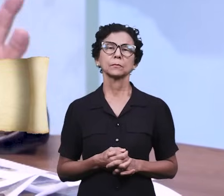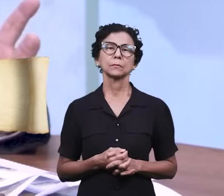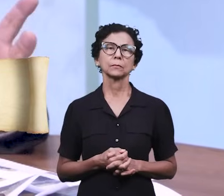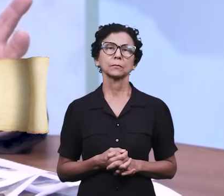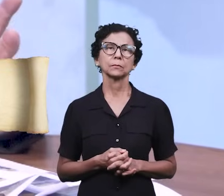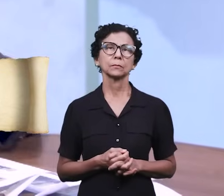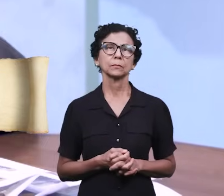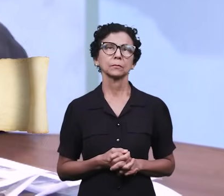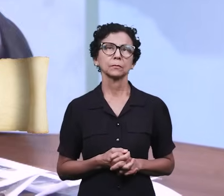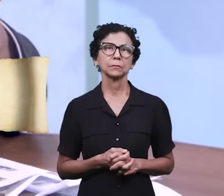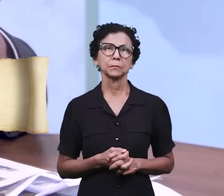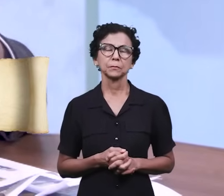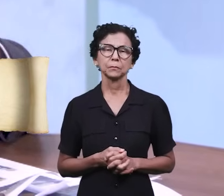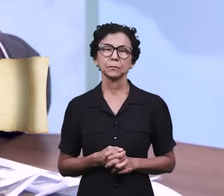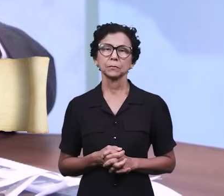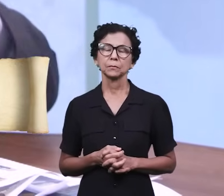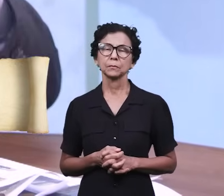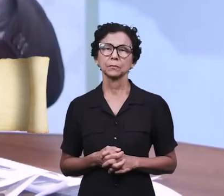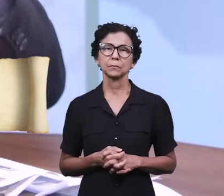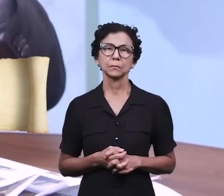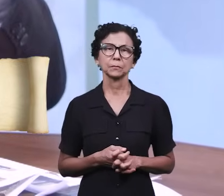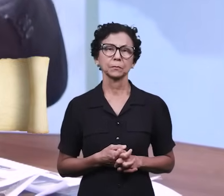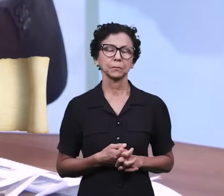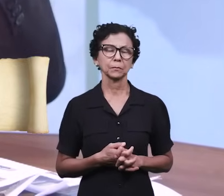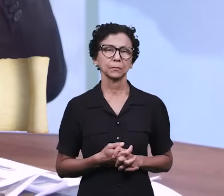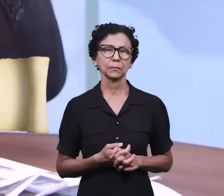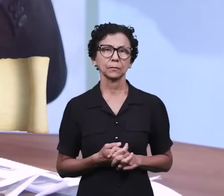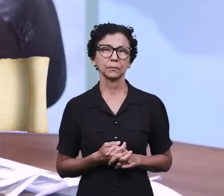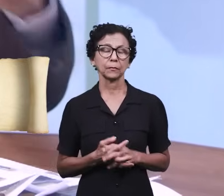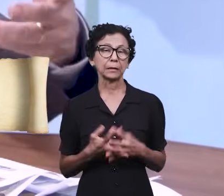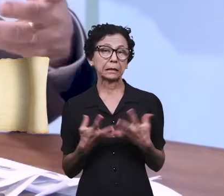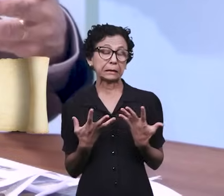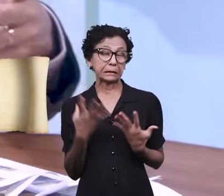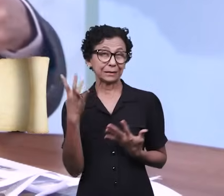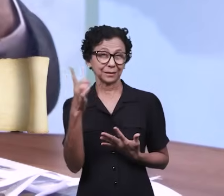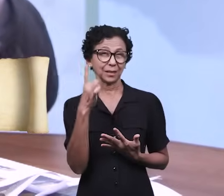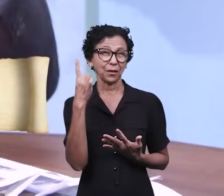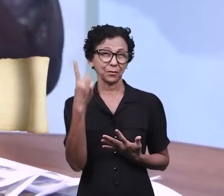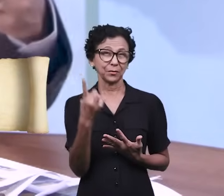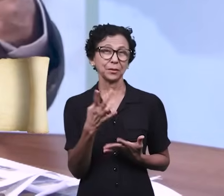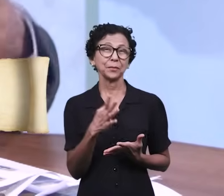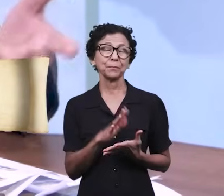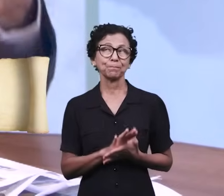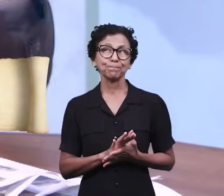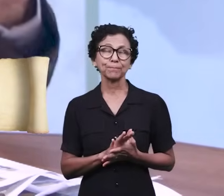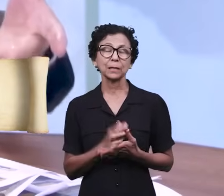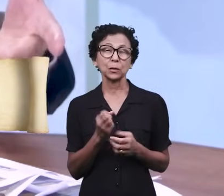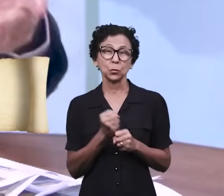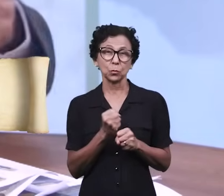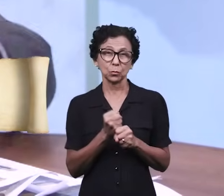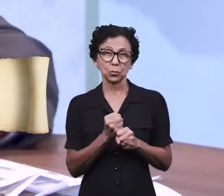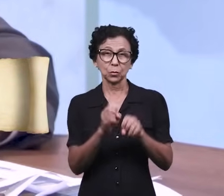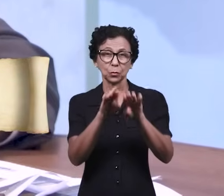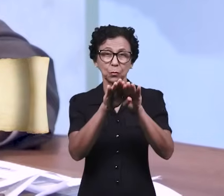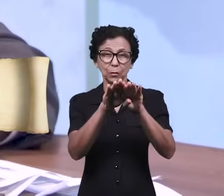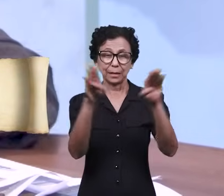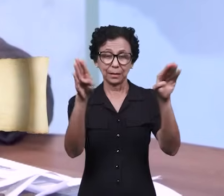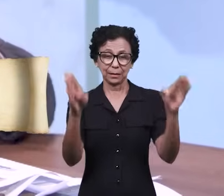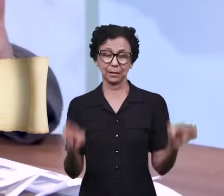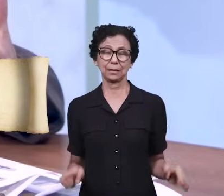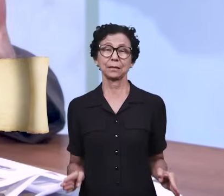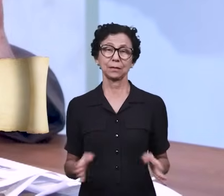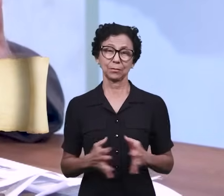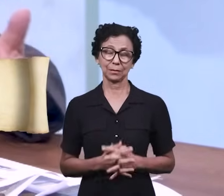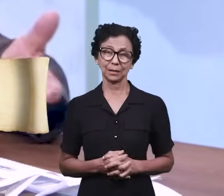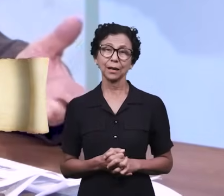ele elevou esse altar foi mais importante ou maior do que o pecado que ele teve. Porque,